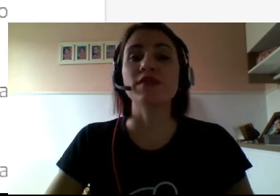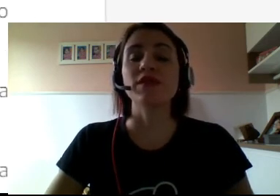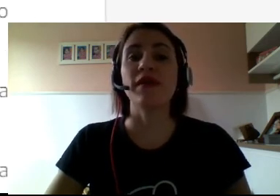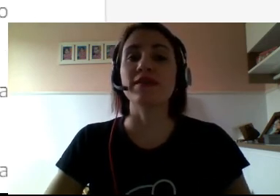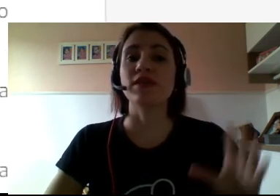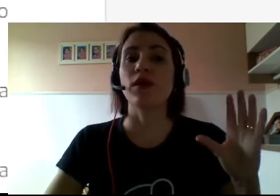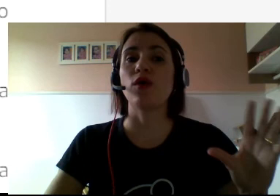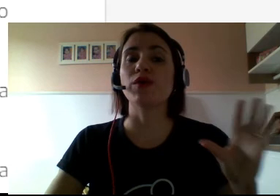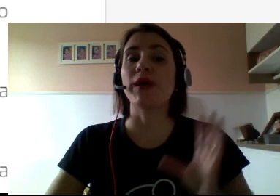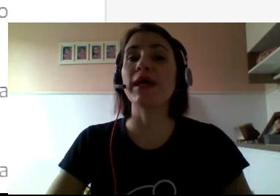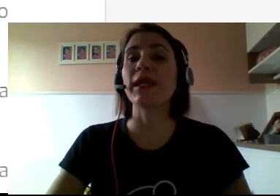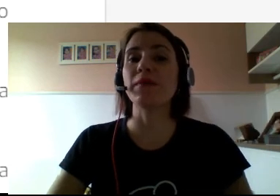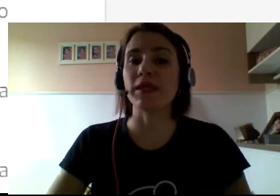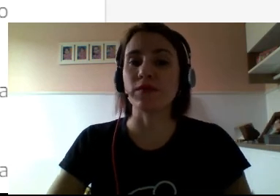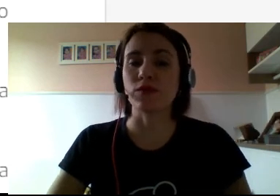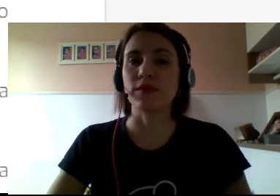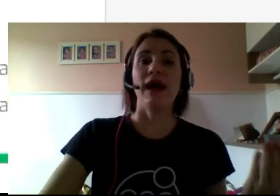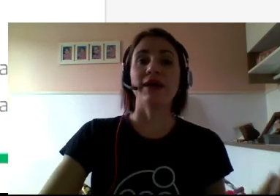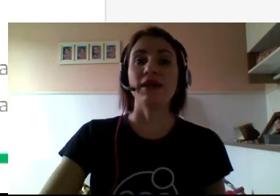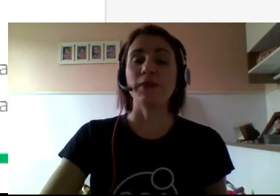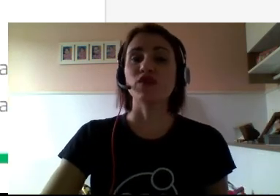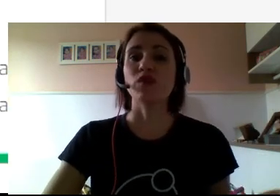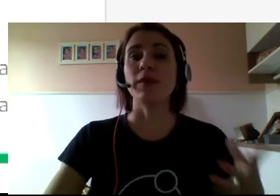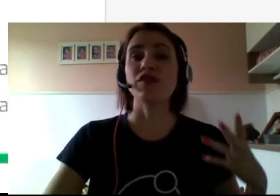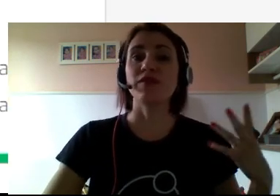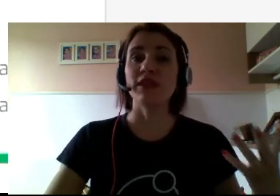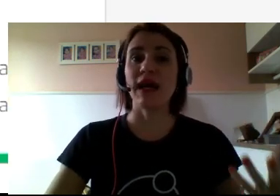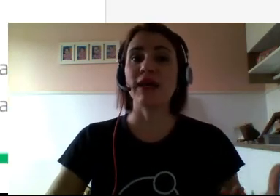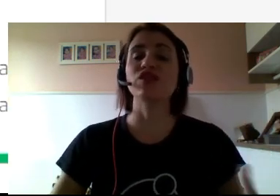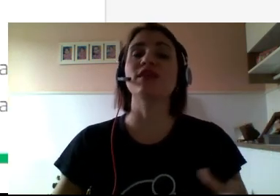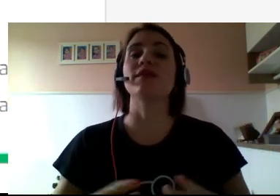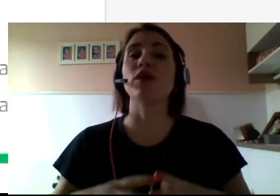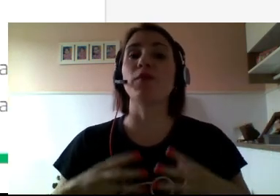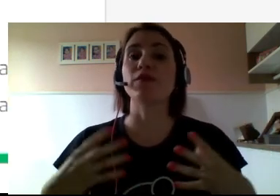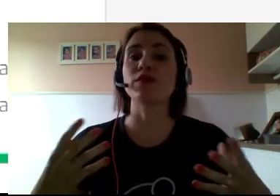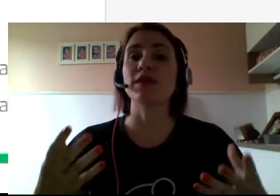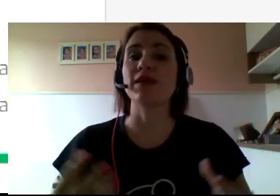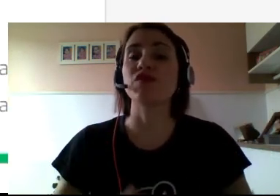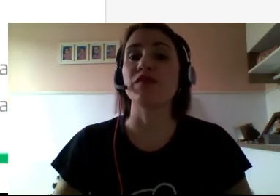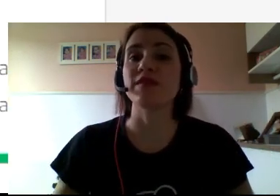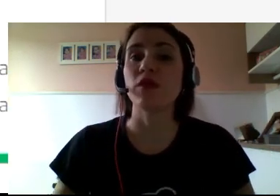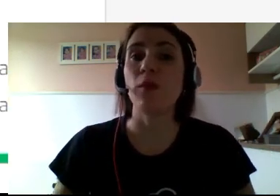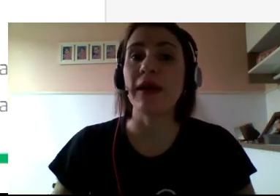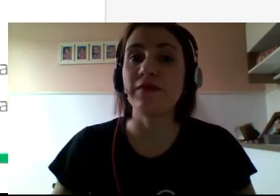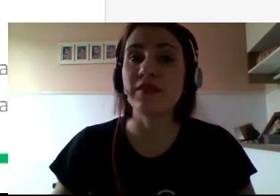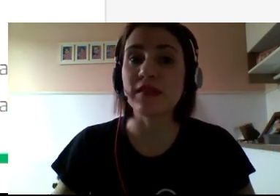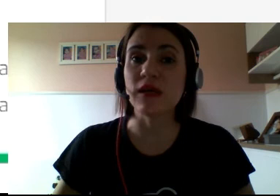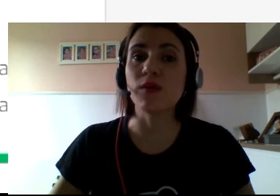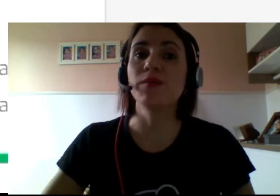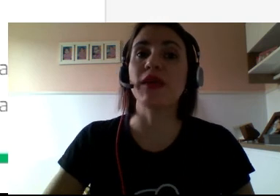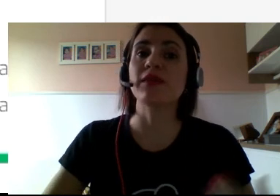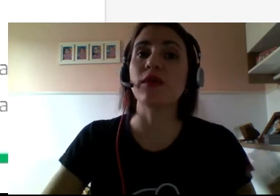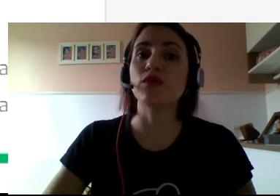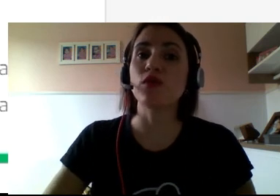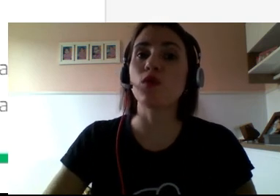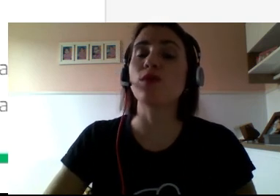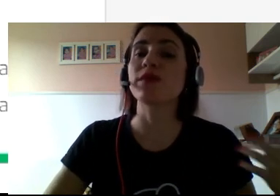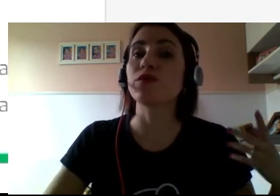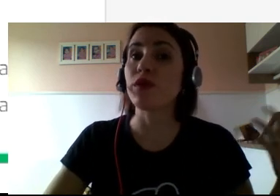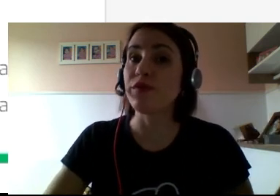quero que vocês façam agora o Relembrando aqui pessoal uma atividade Que tem oportunidade de fazer uma revisão